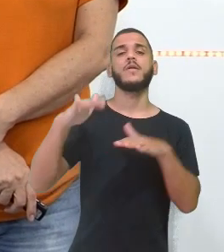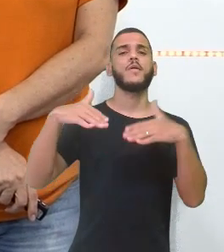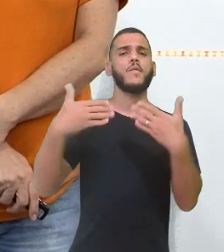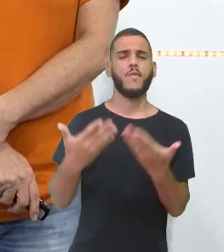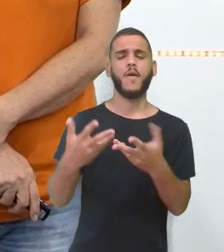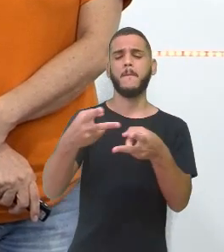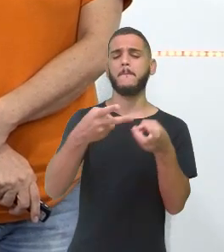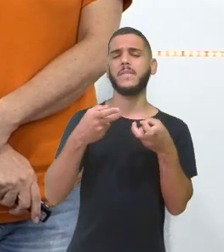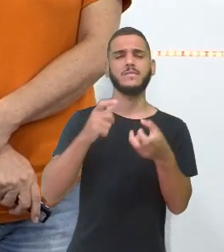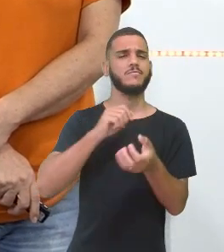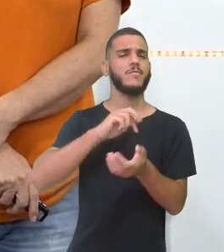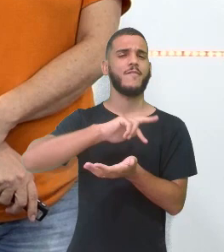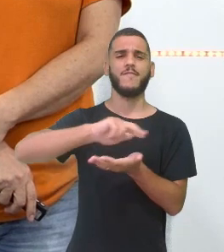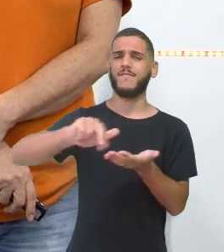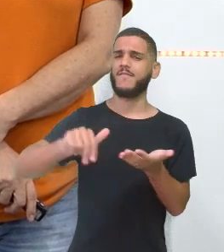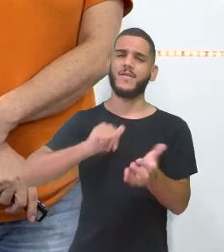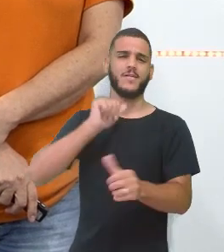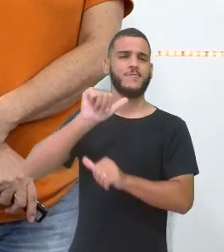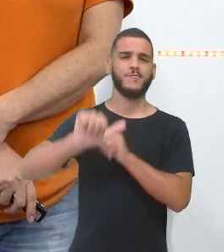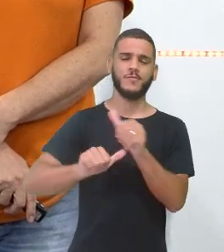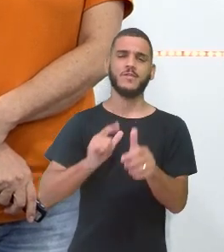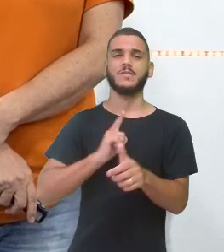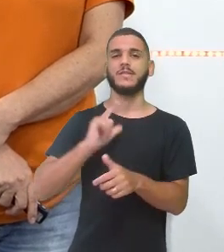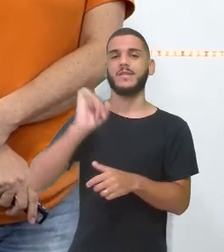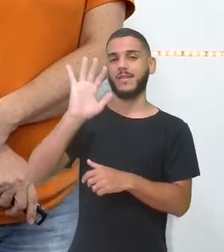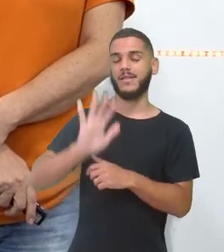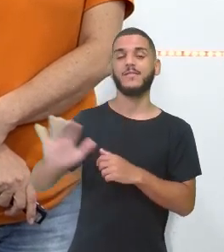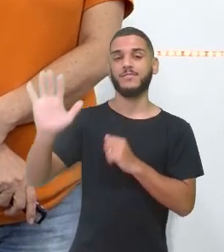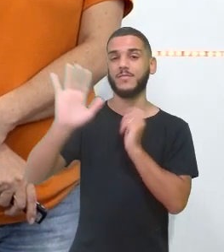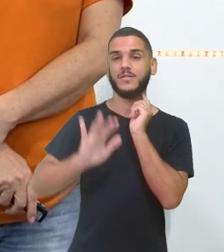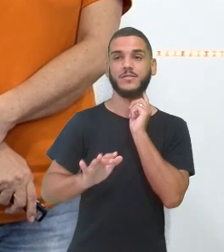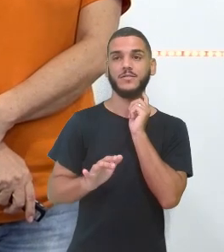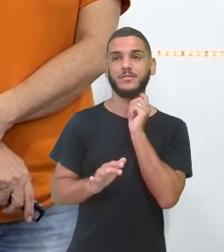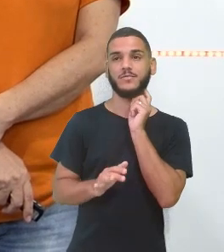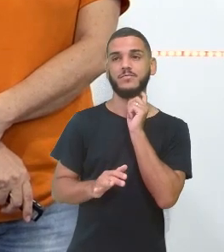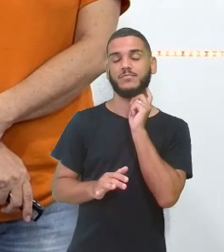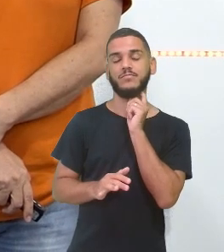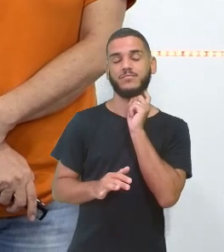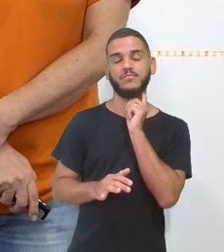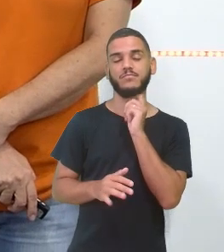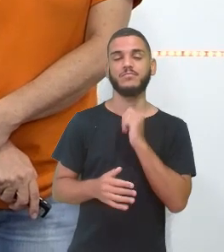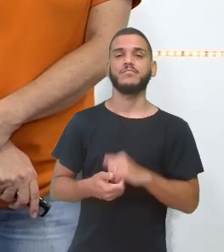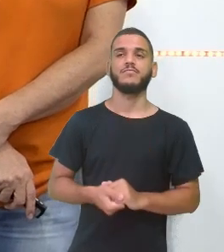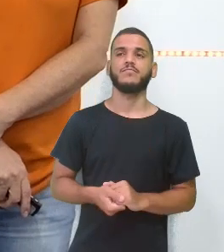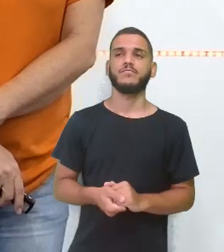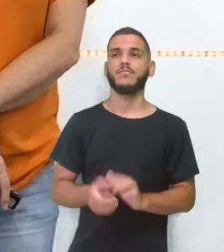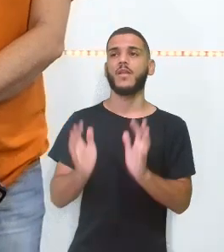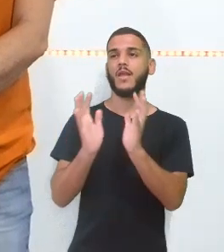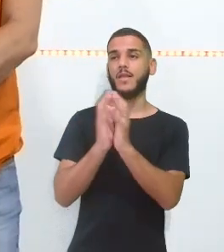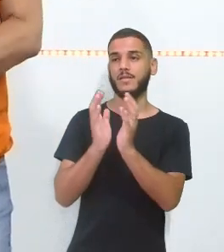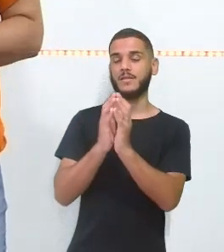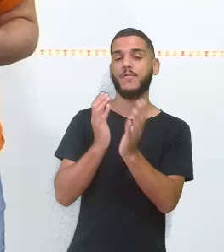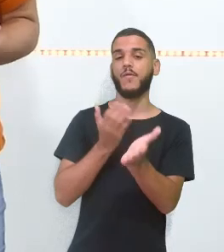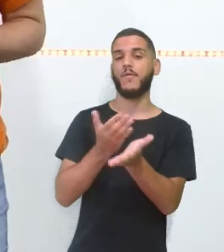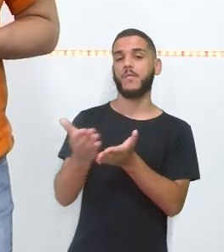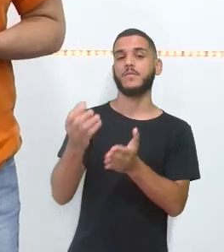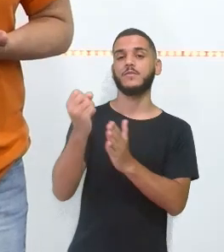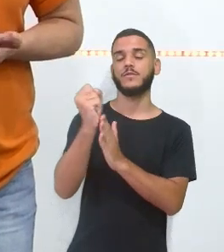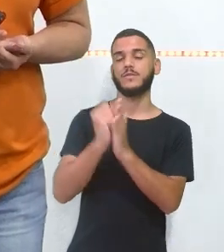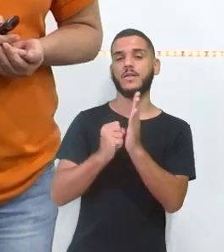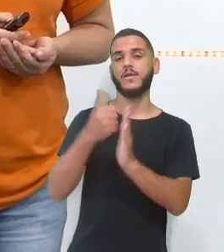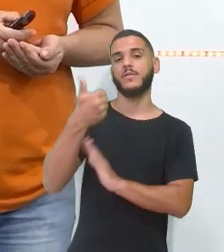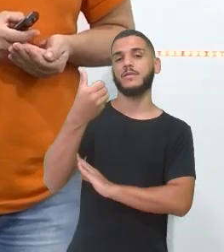já percebeu algumas mudanças que aconteceram nessas imagens. Vamos ver, ó. Recife nasceu no